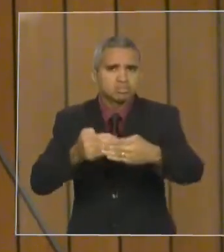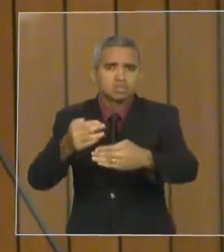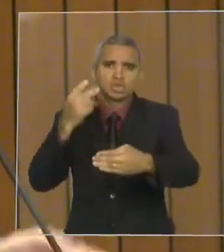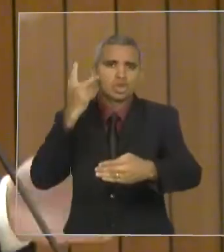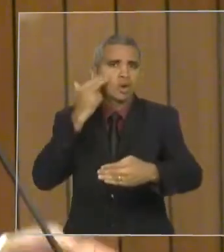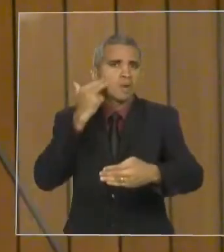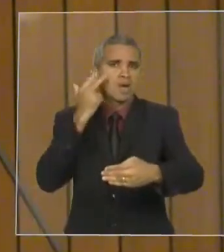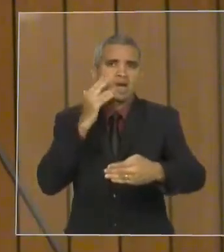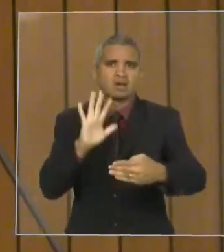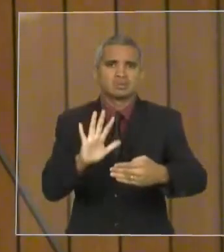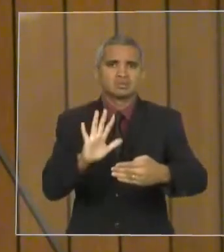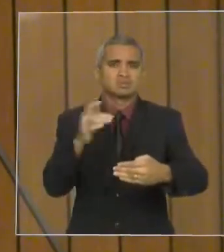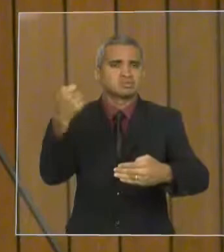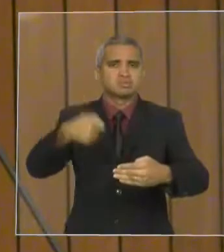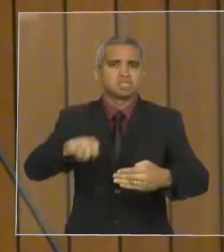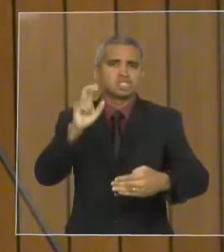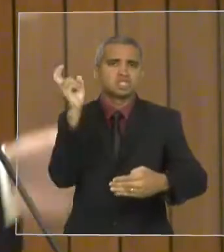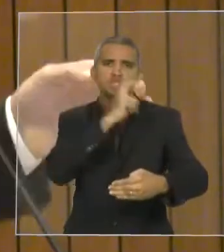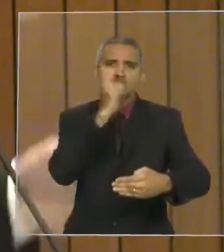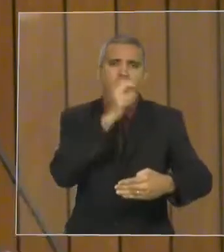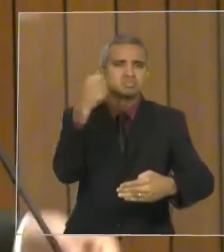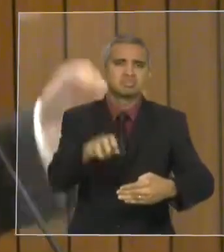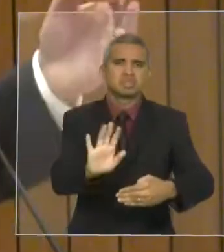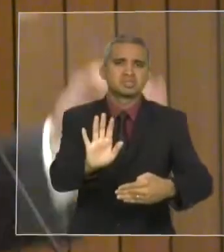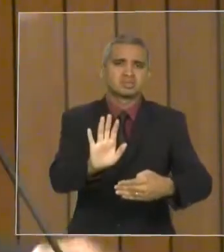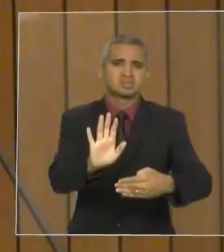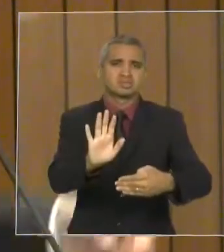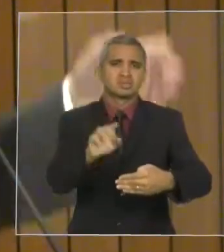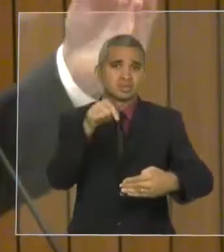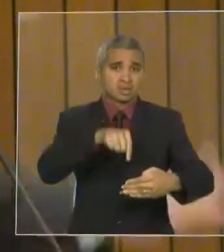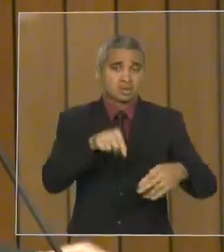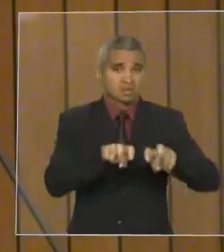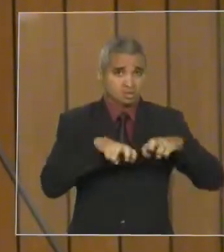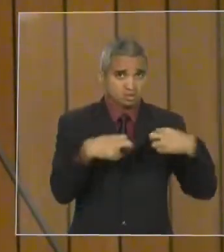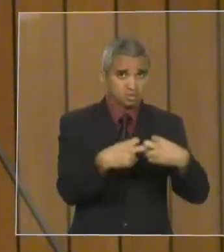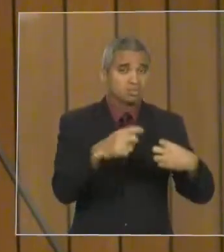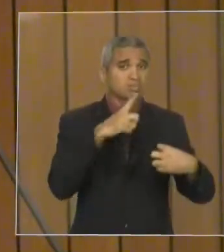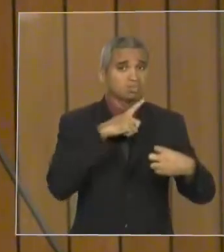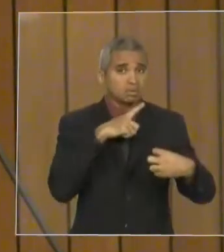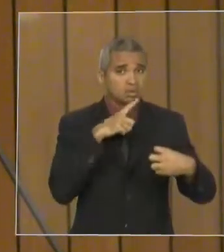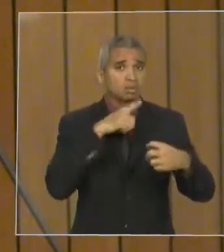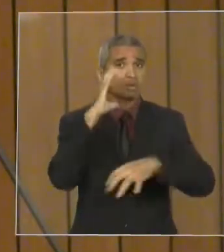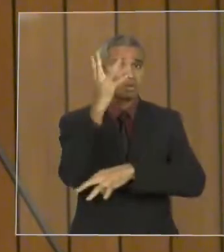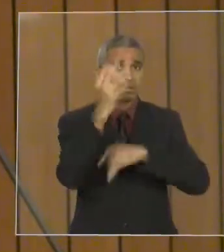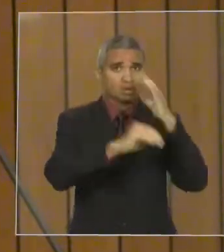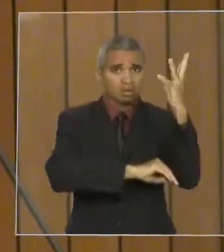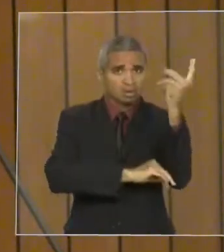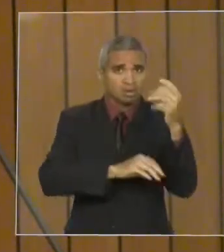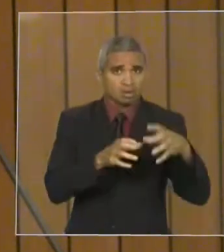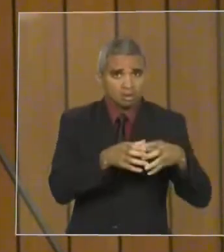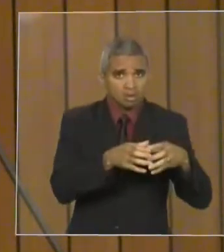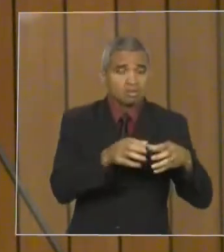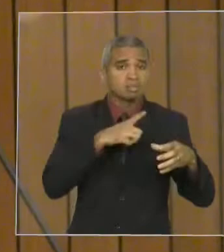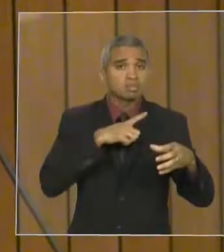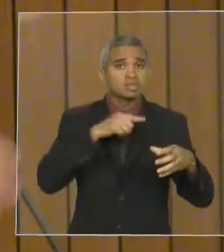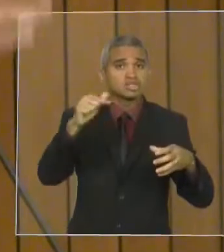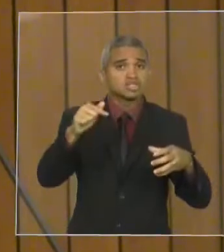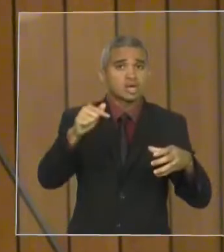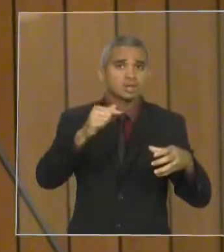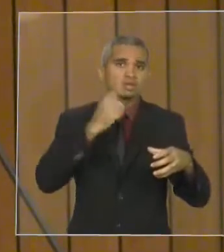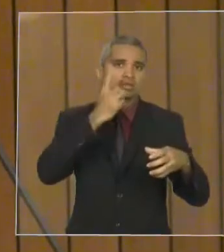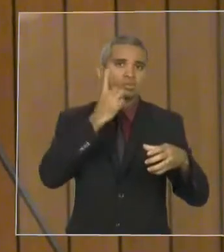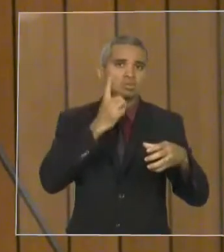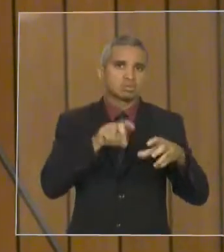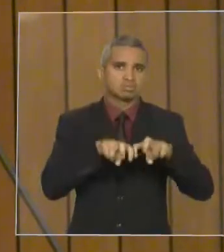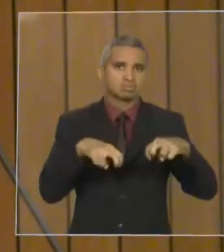tem uma comissão de meio ambiente, formada, instituída, composta por 7 membros, e que eu tenho certeza que vários